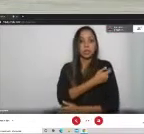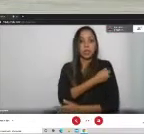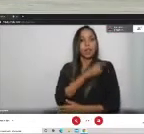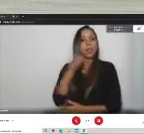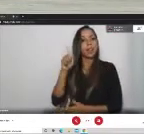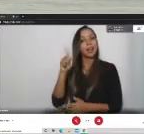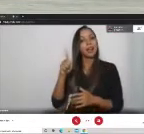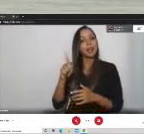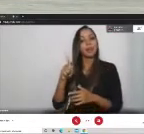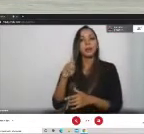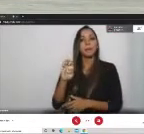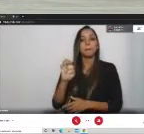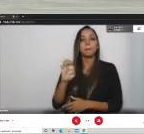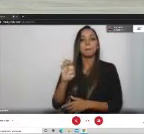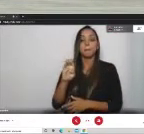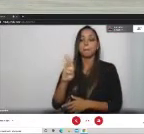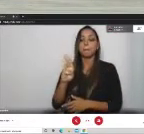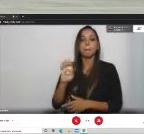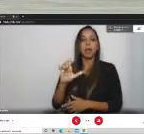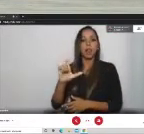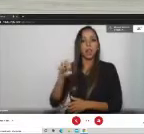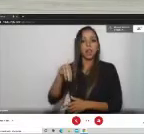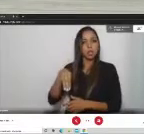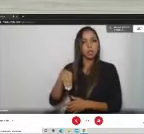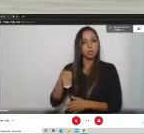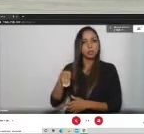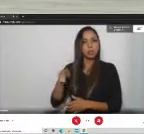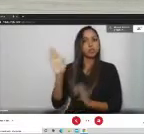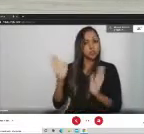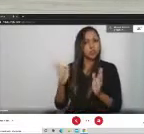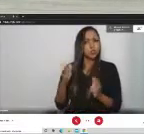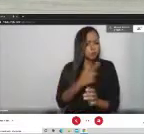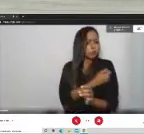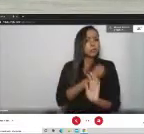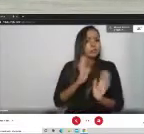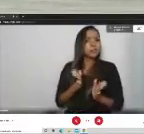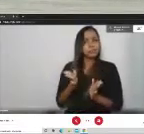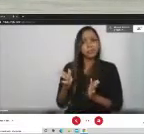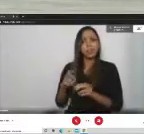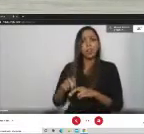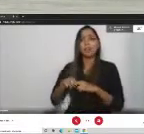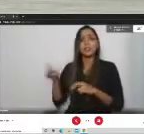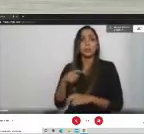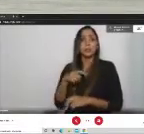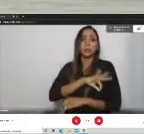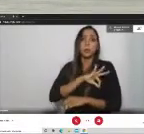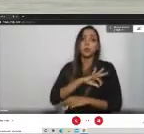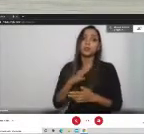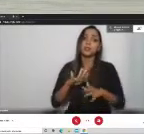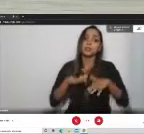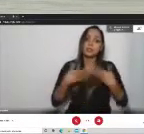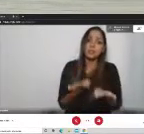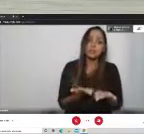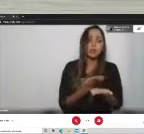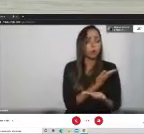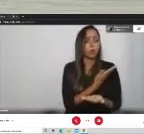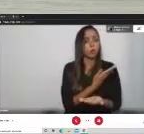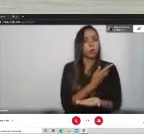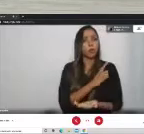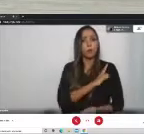foi vacinado. Então, senhora governadora do estado, aqui a secretária de saúde do